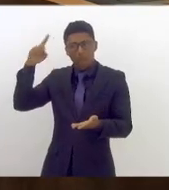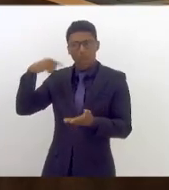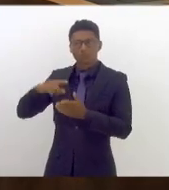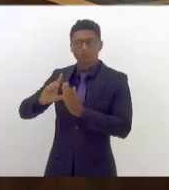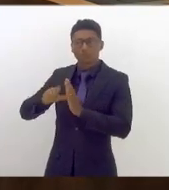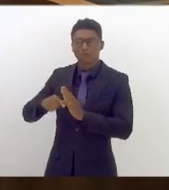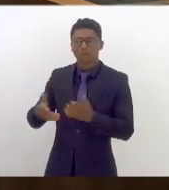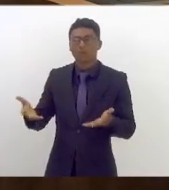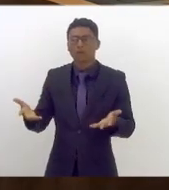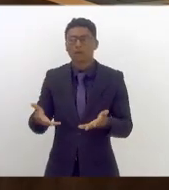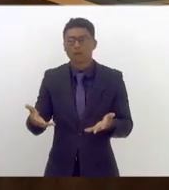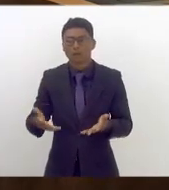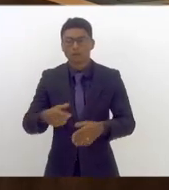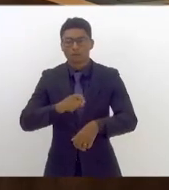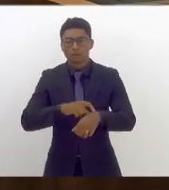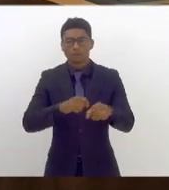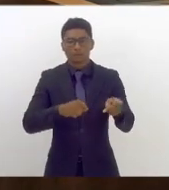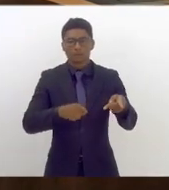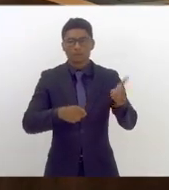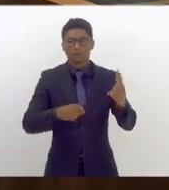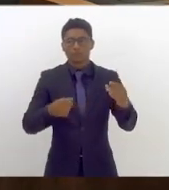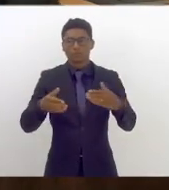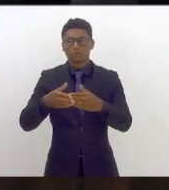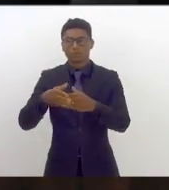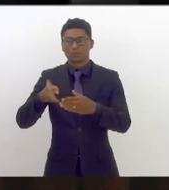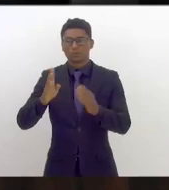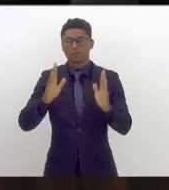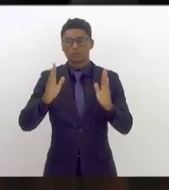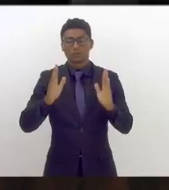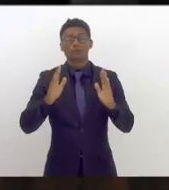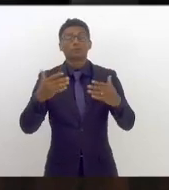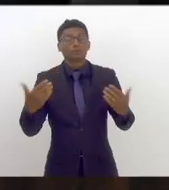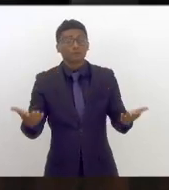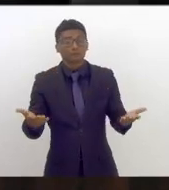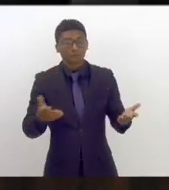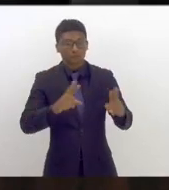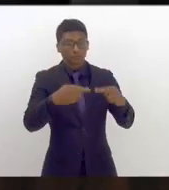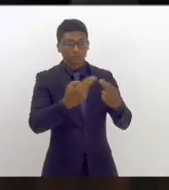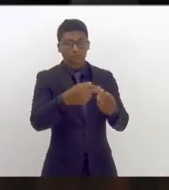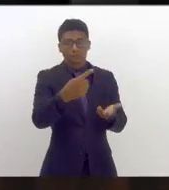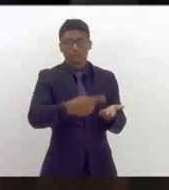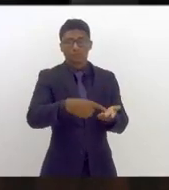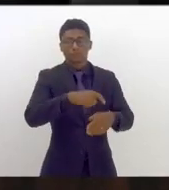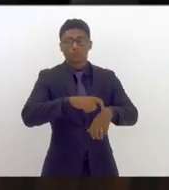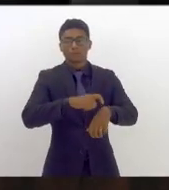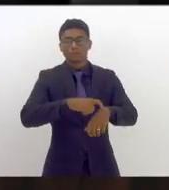às 16. Eu não tenho mais cara para adiar. 17 horas de segunda-feira, por favor.